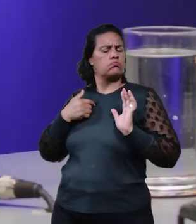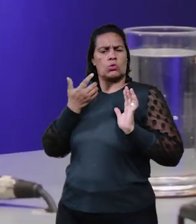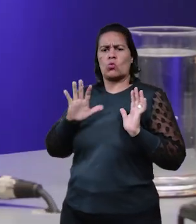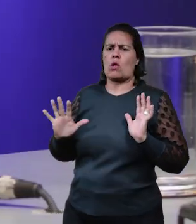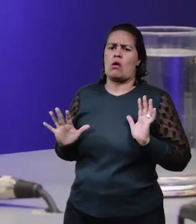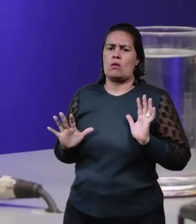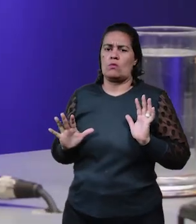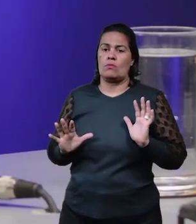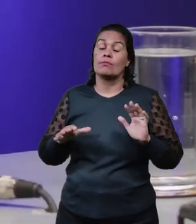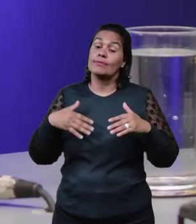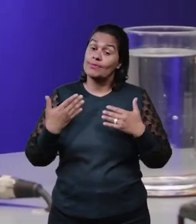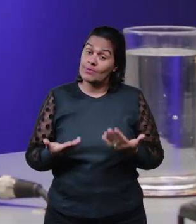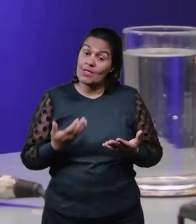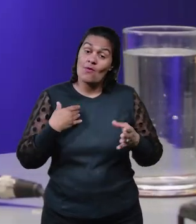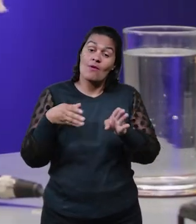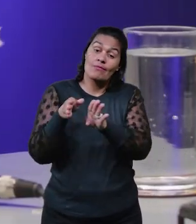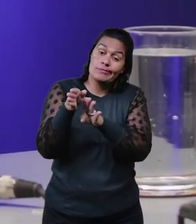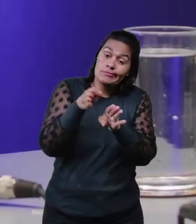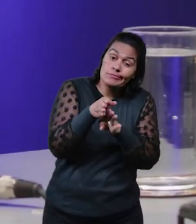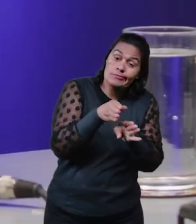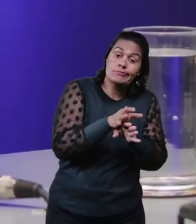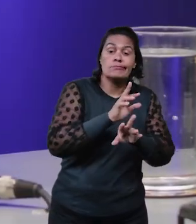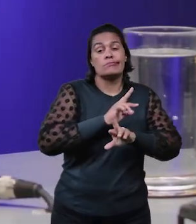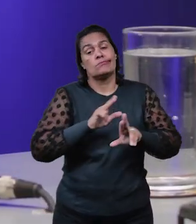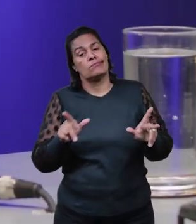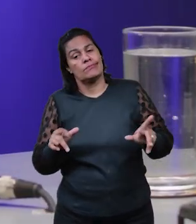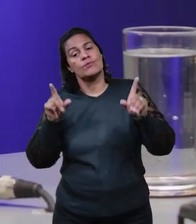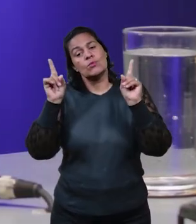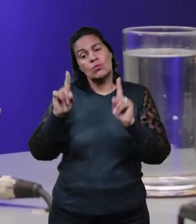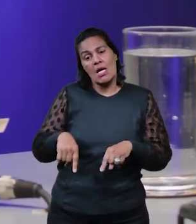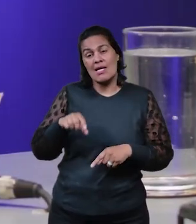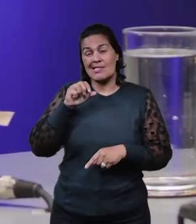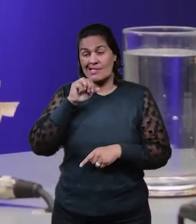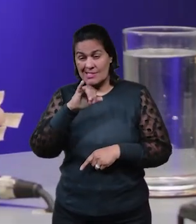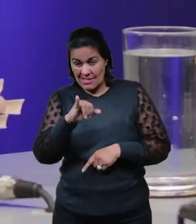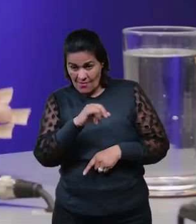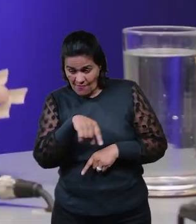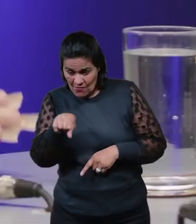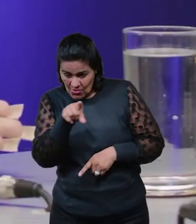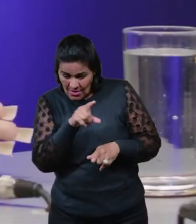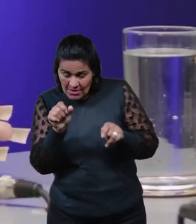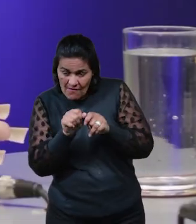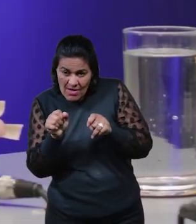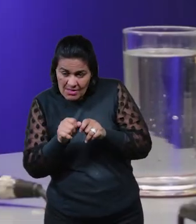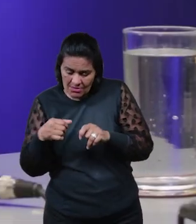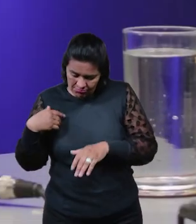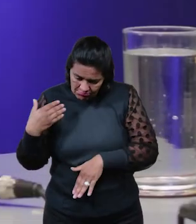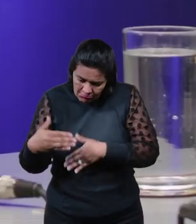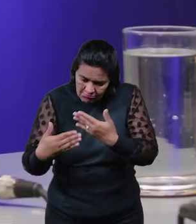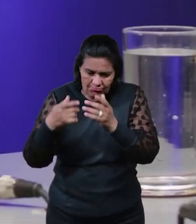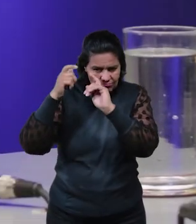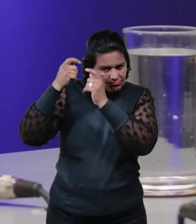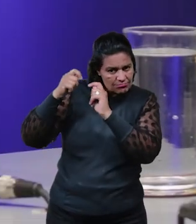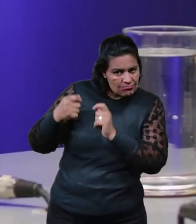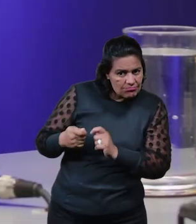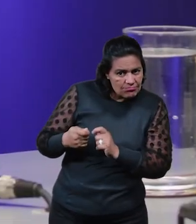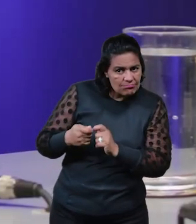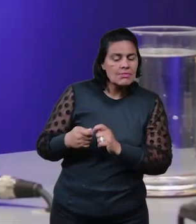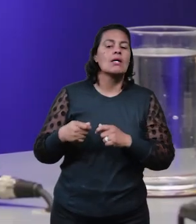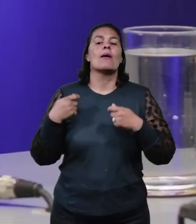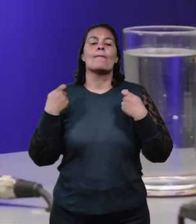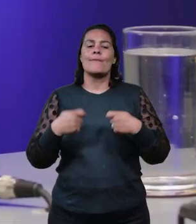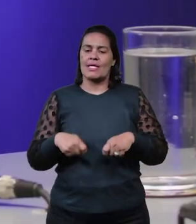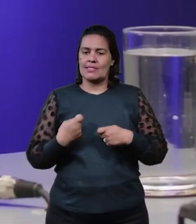que eu sempre recomendo e já vi acontecendo diversas vezes é que durante esse processo com as tranças, tem um momento